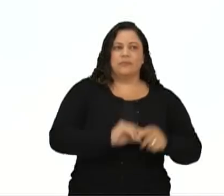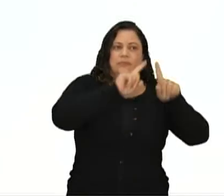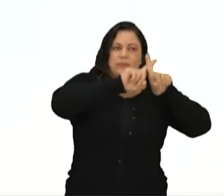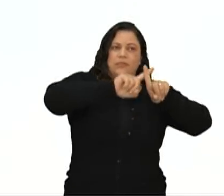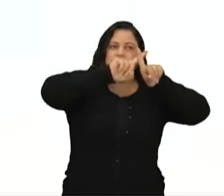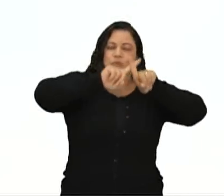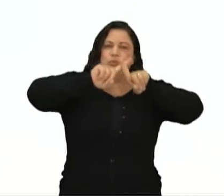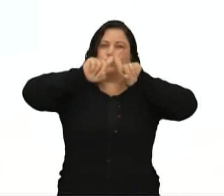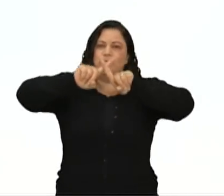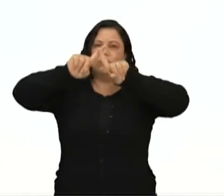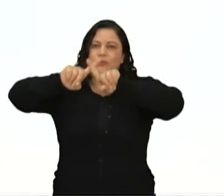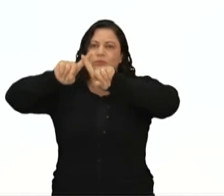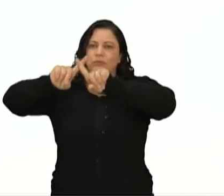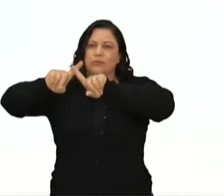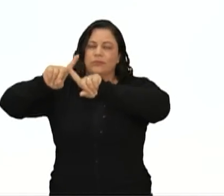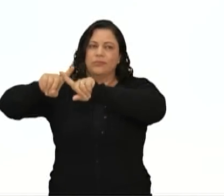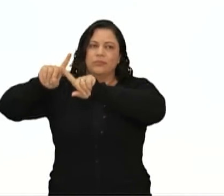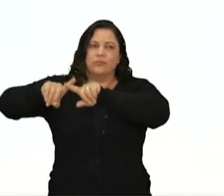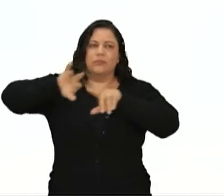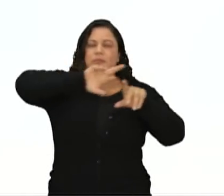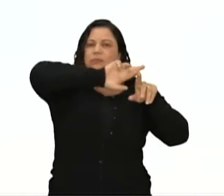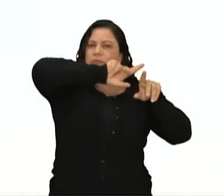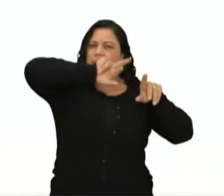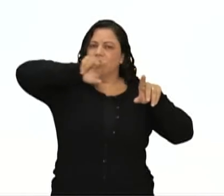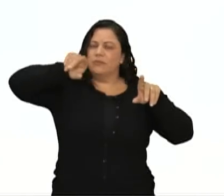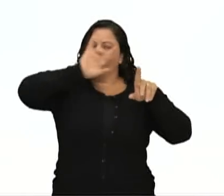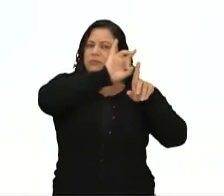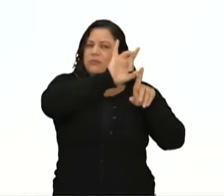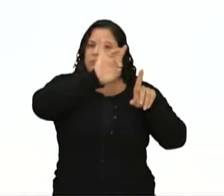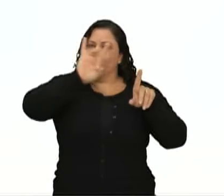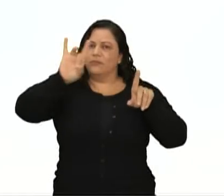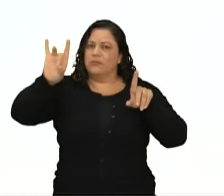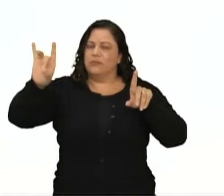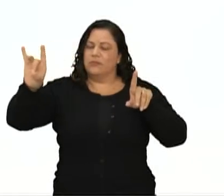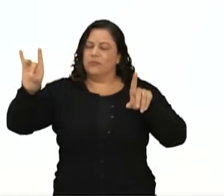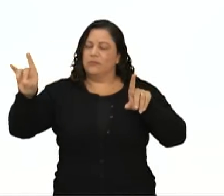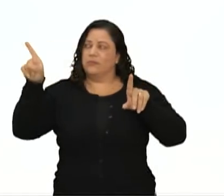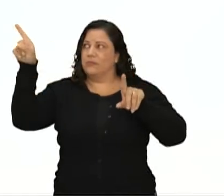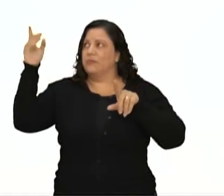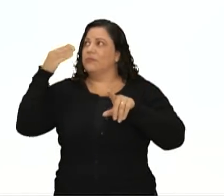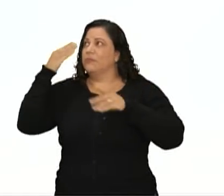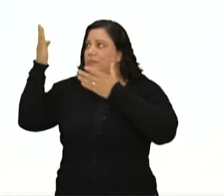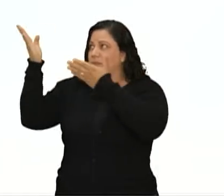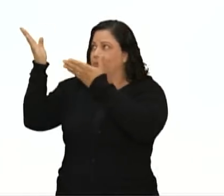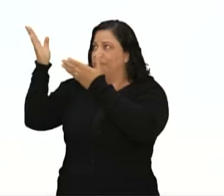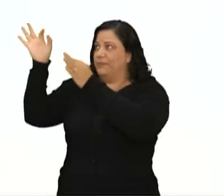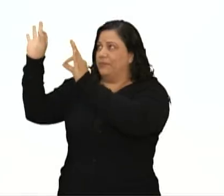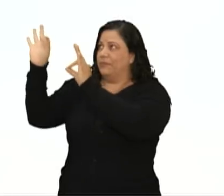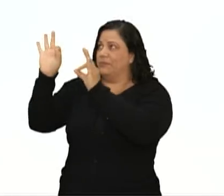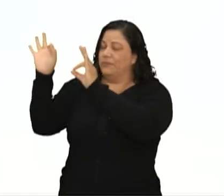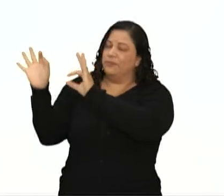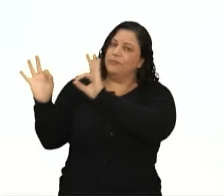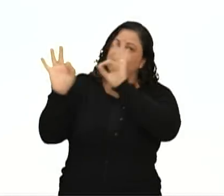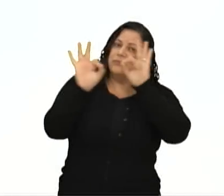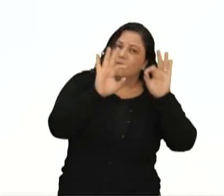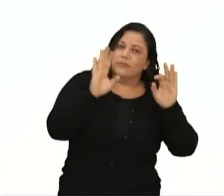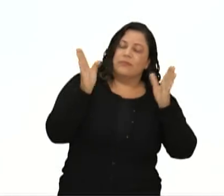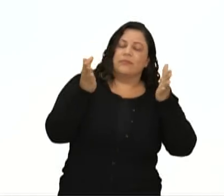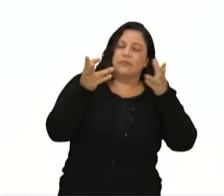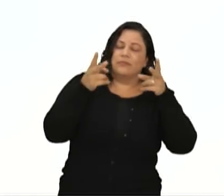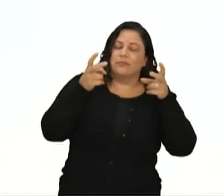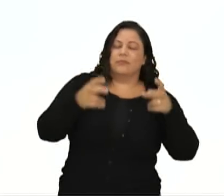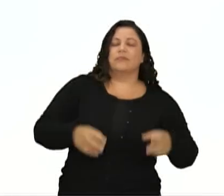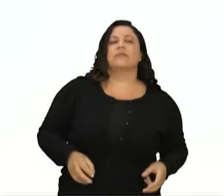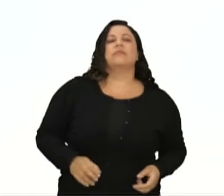3, 3. 2 vezes 6, 12. 3 vezes 8, 24. 4